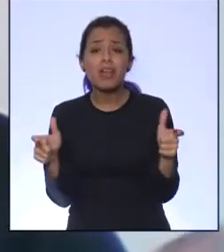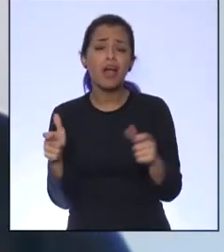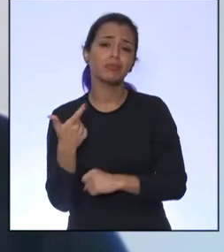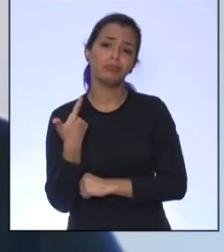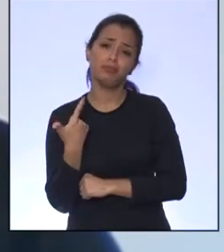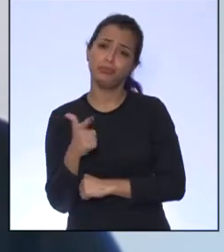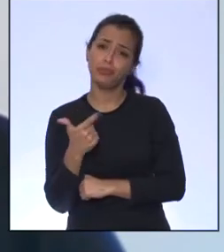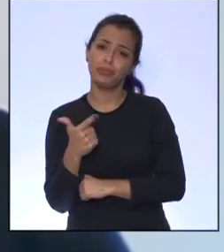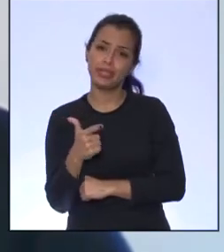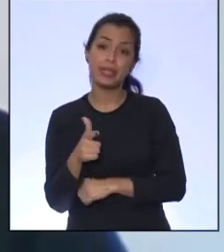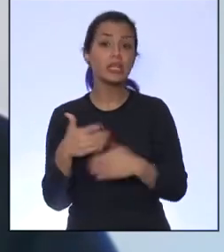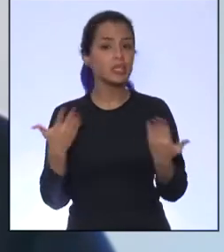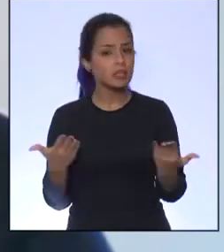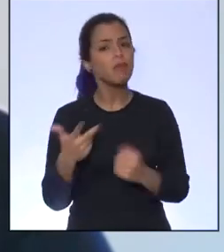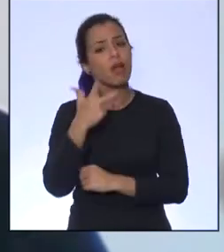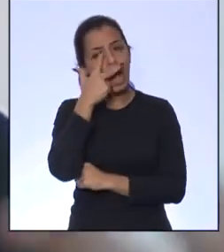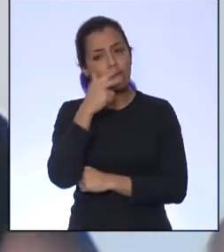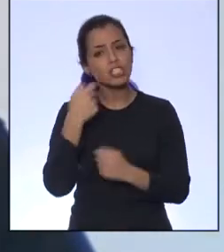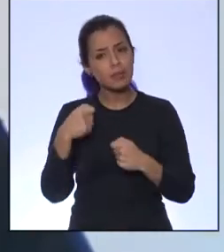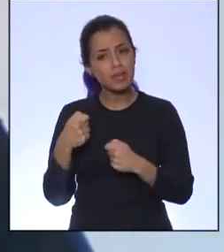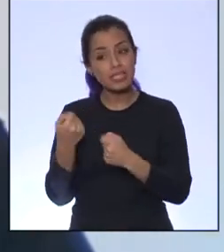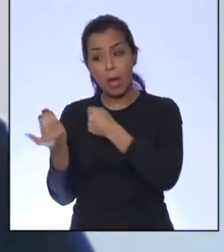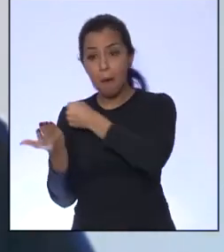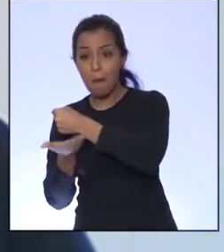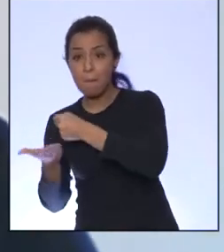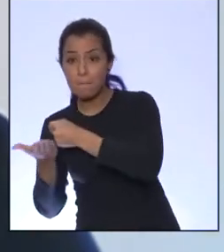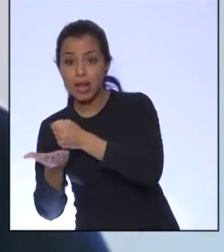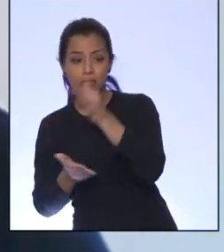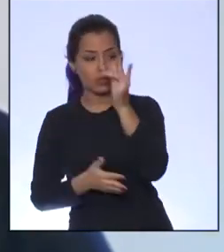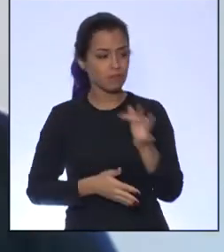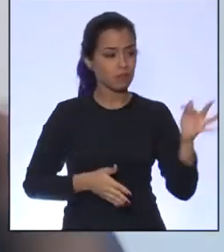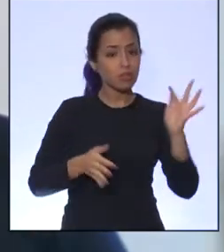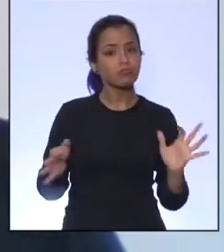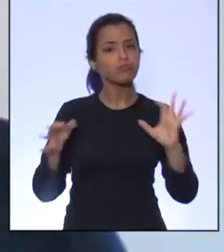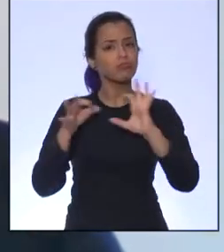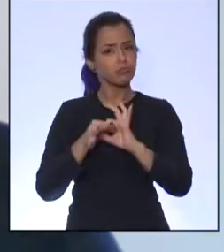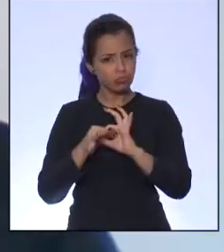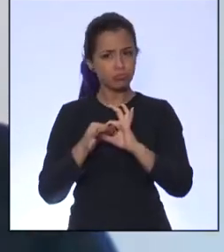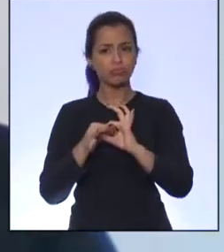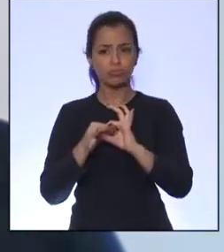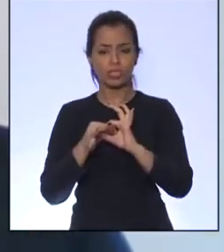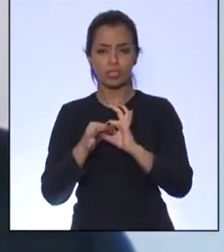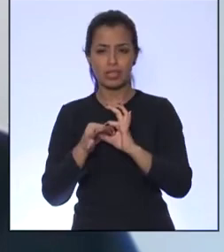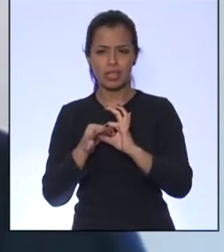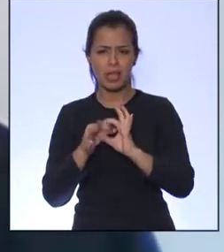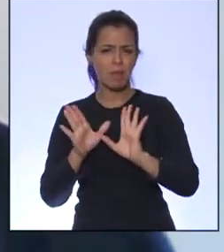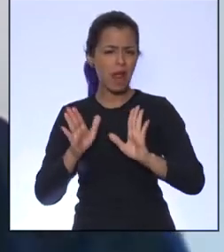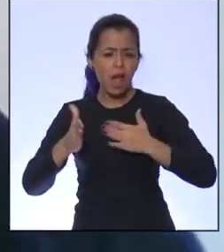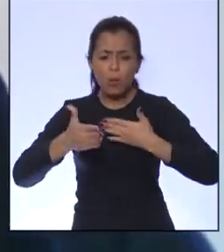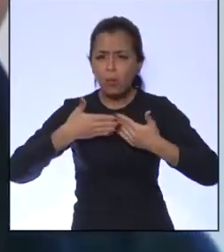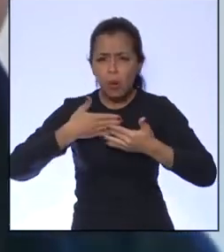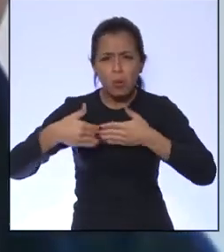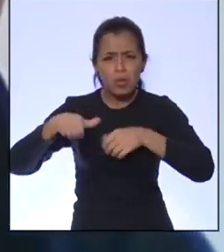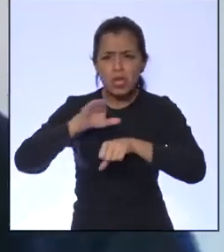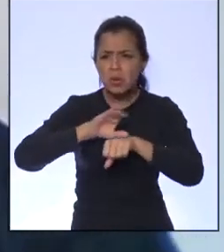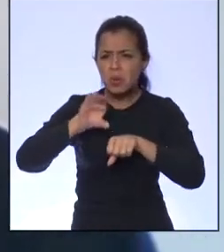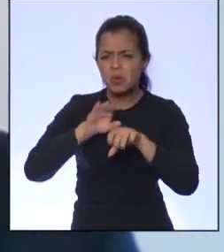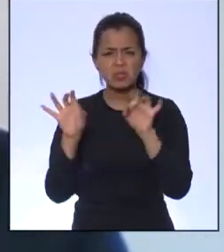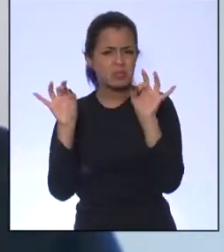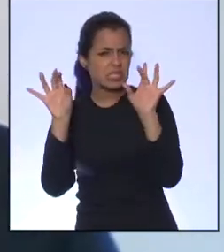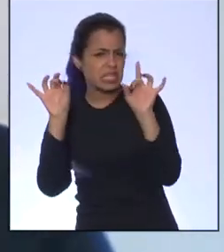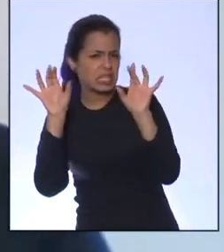precisa integrar a educação básica com a universidade para que qualquer que seja o curso, desde